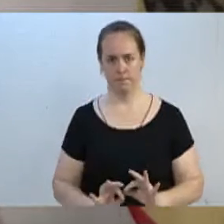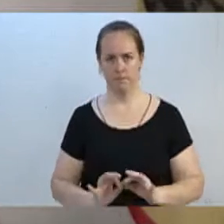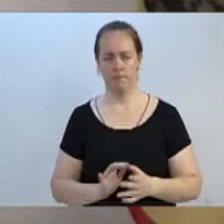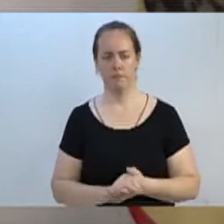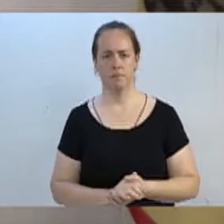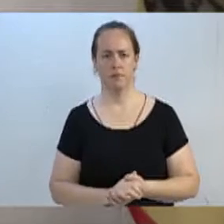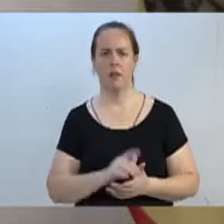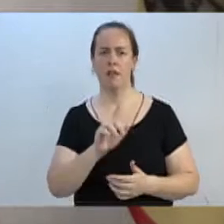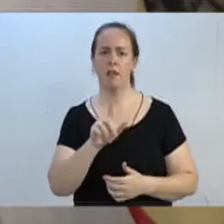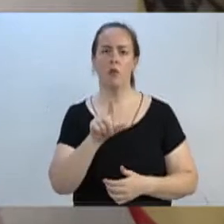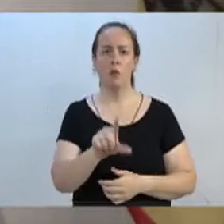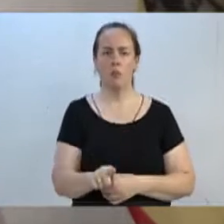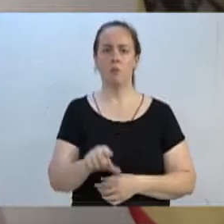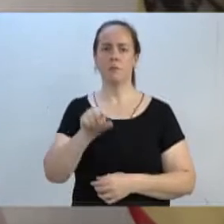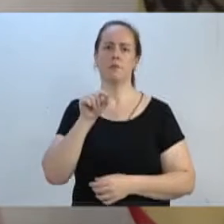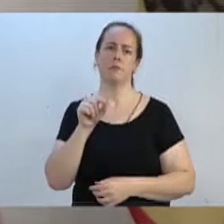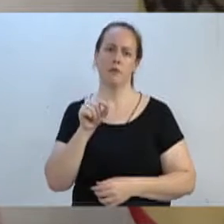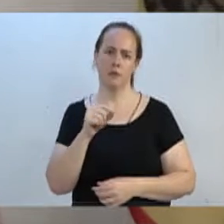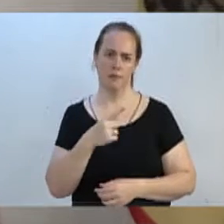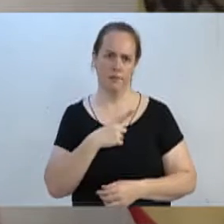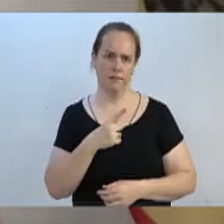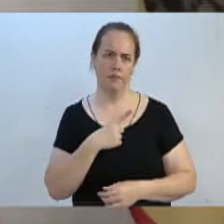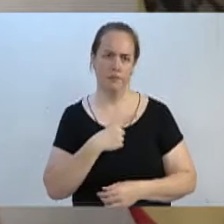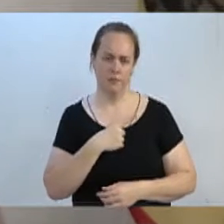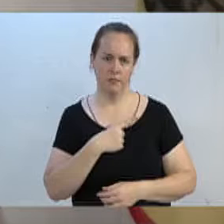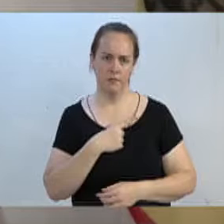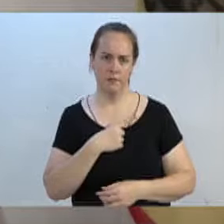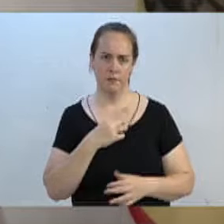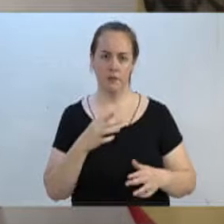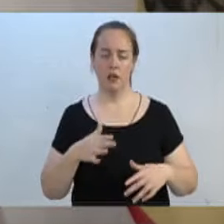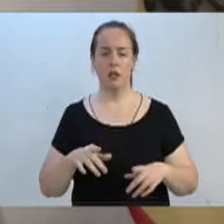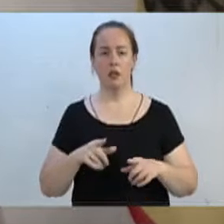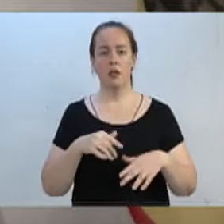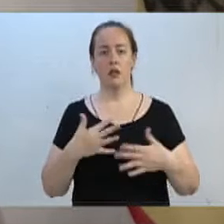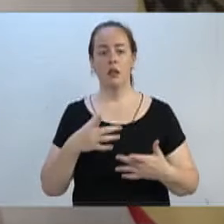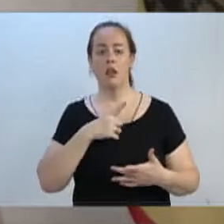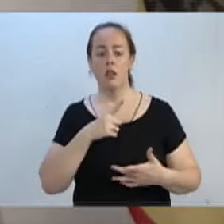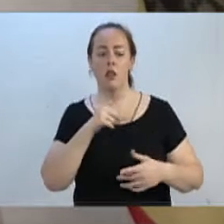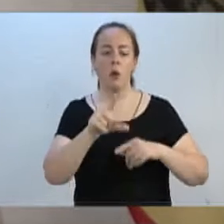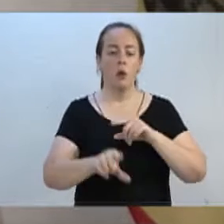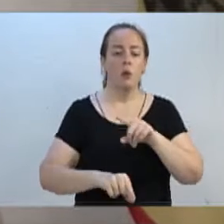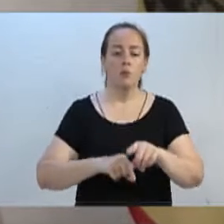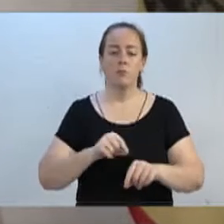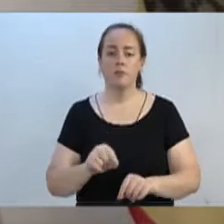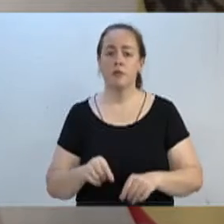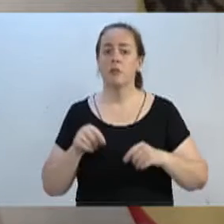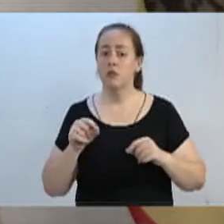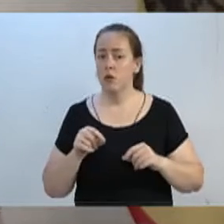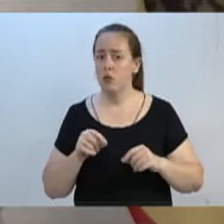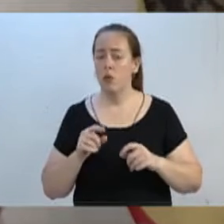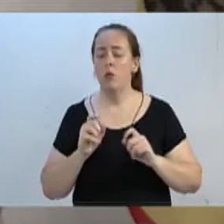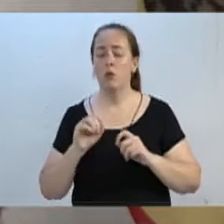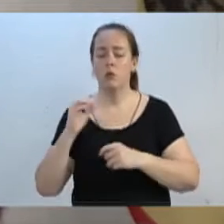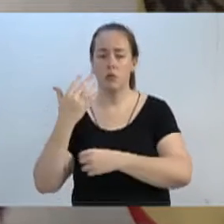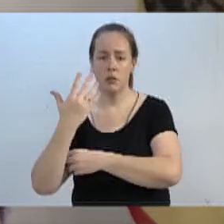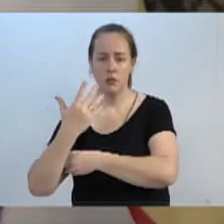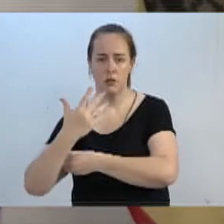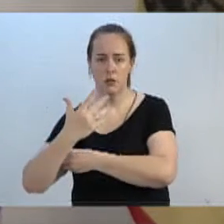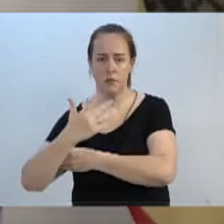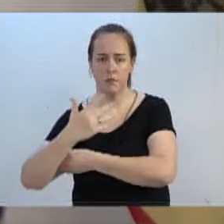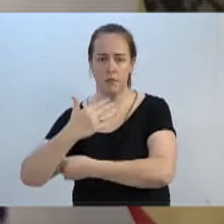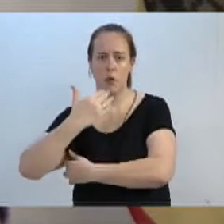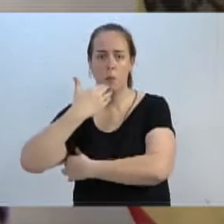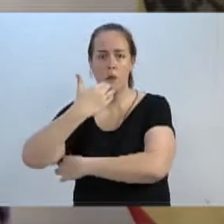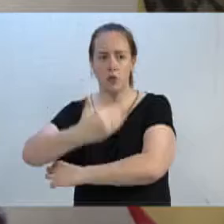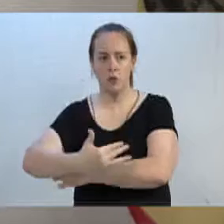É uma opção. E tanto é opção que a remessa